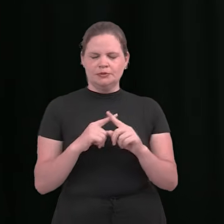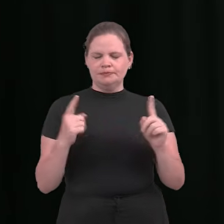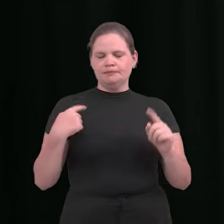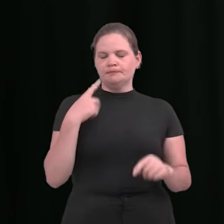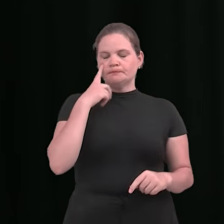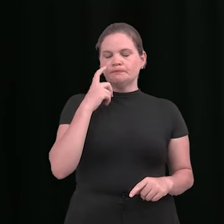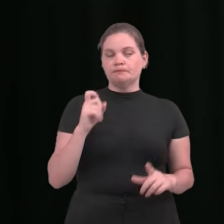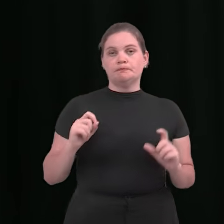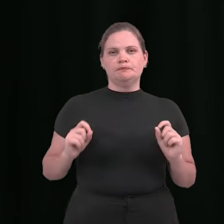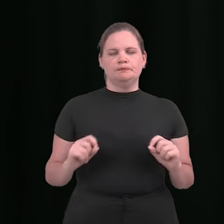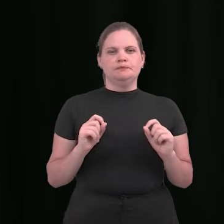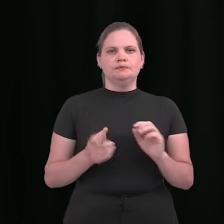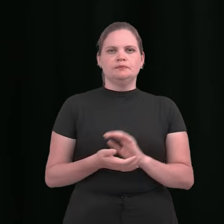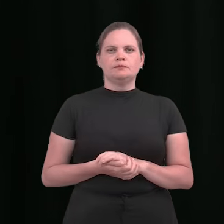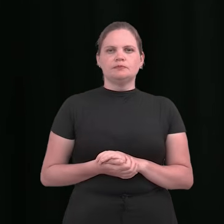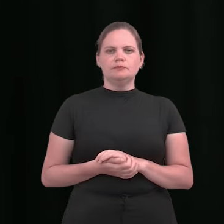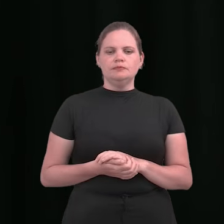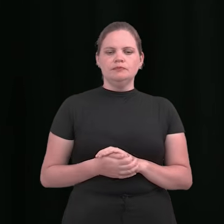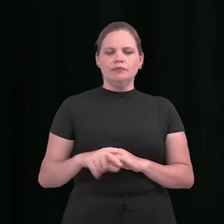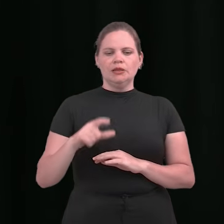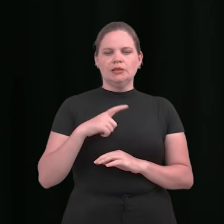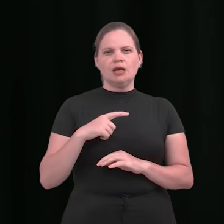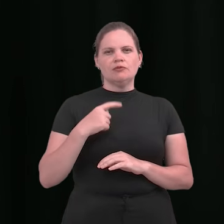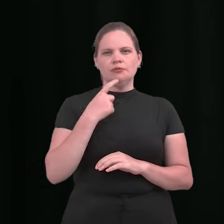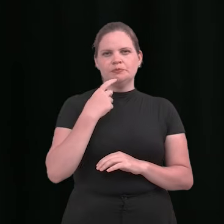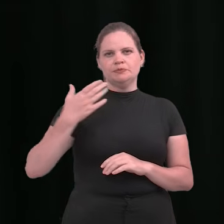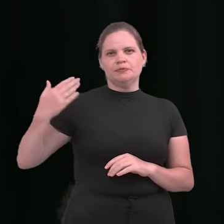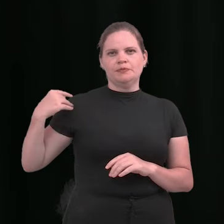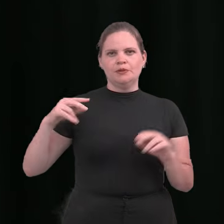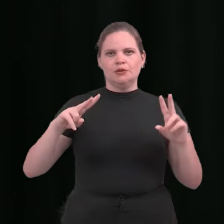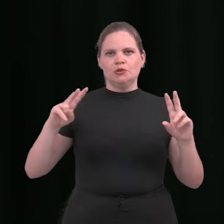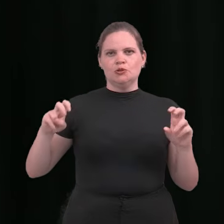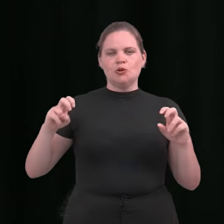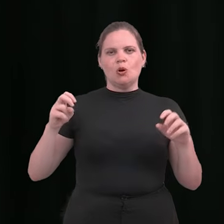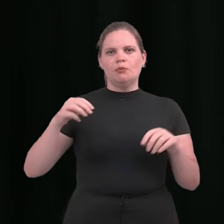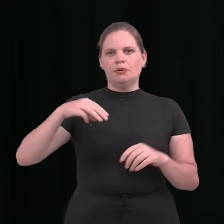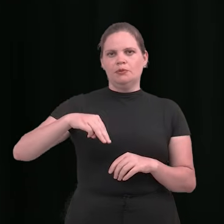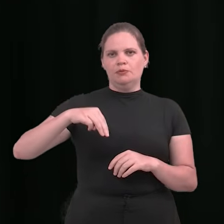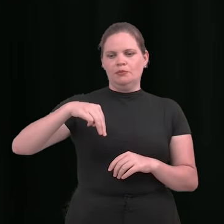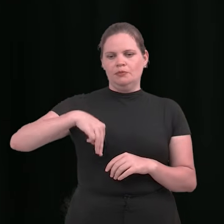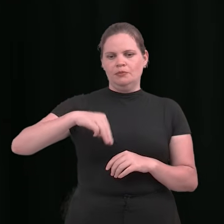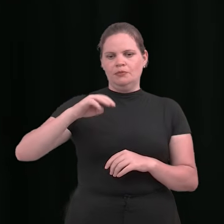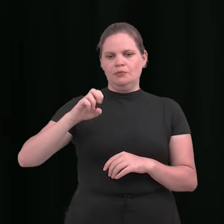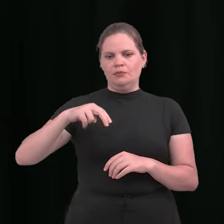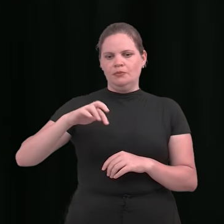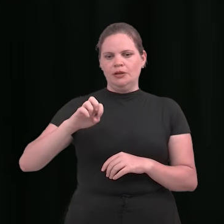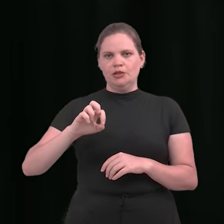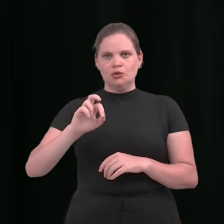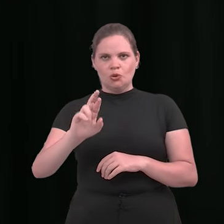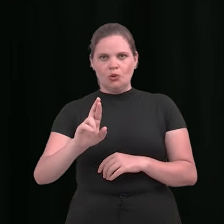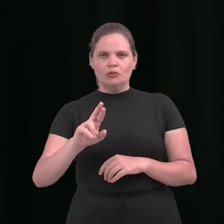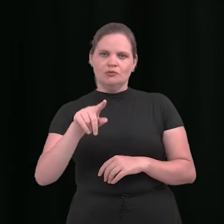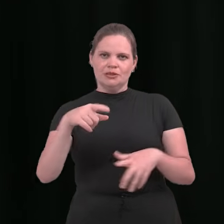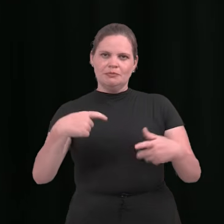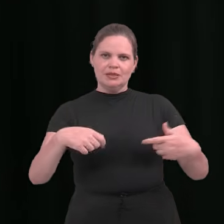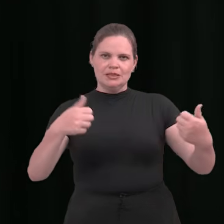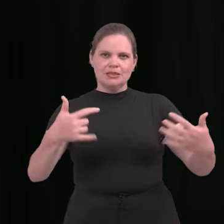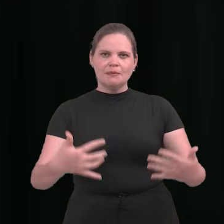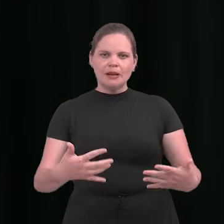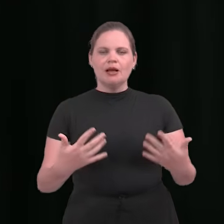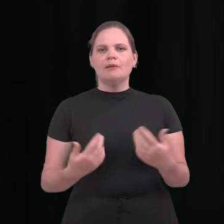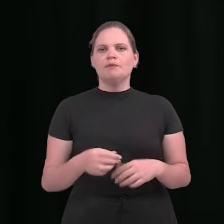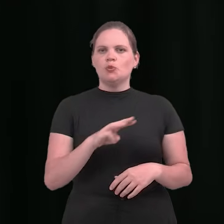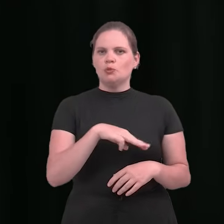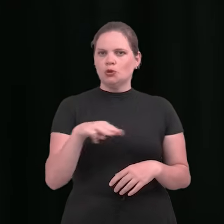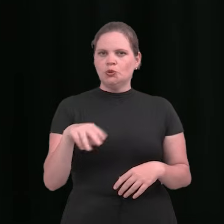que, recentemente eu vi uma palavra falando sobre mentor. Você precisa de um, né? E ele explicando, a pessoa que estava explicando